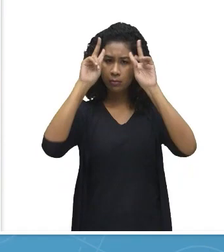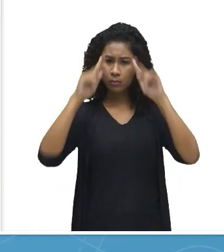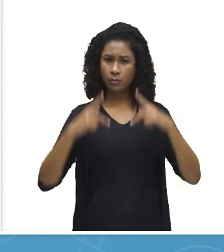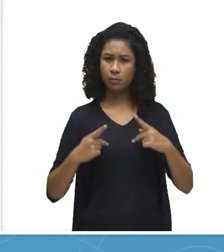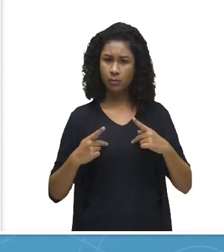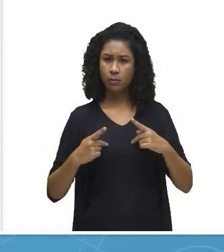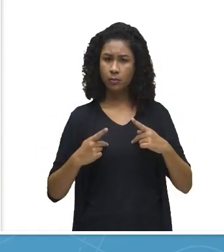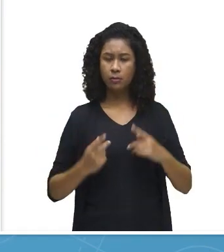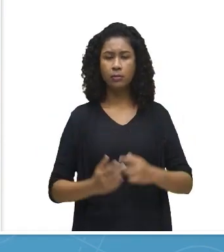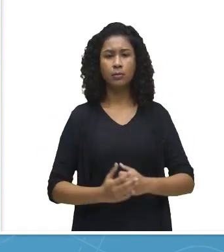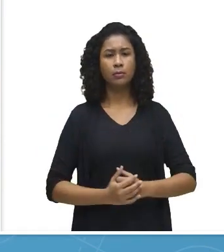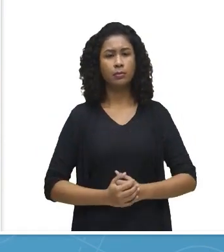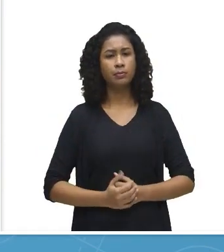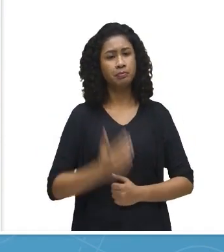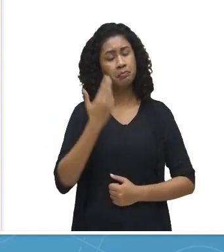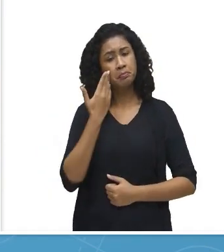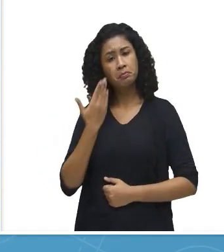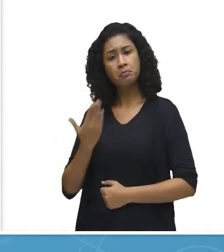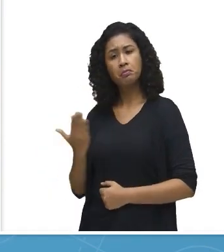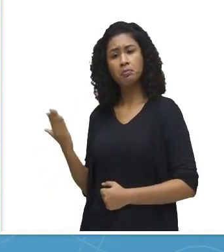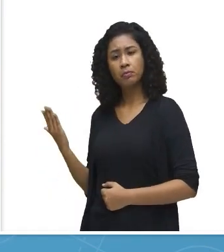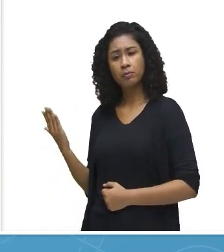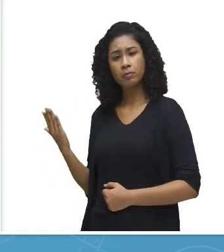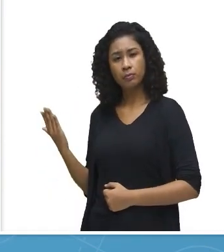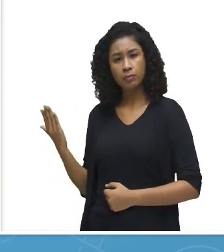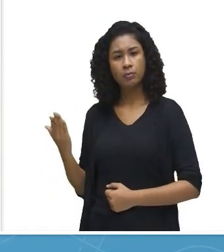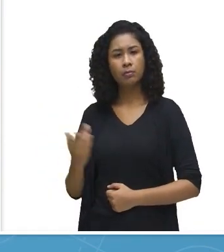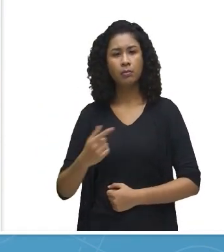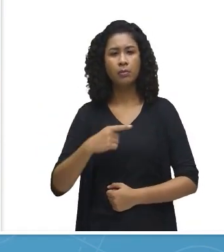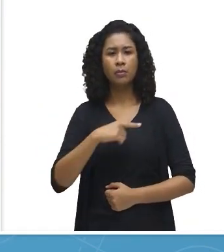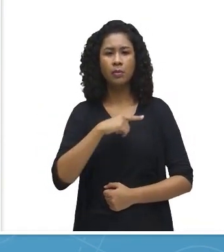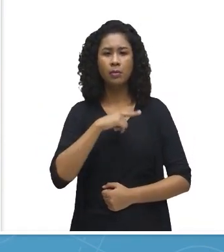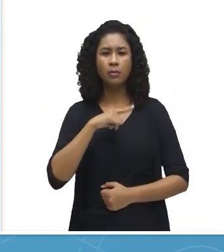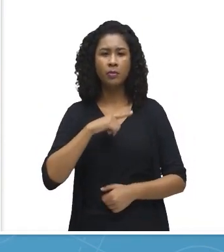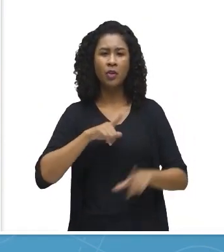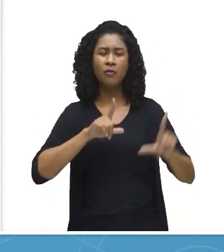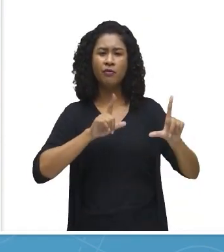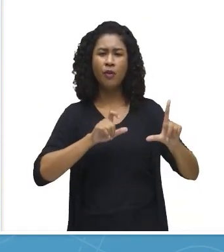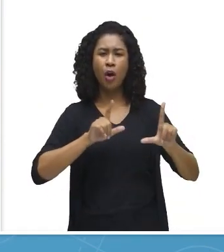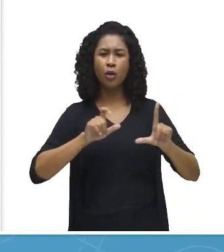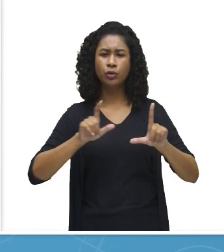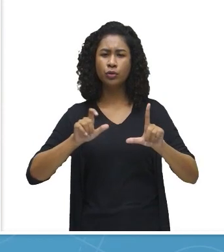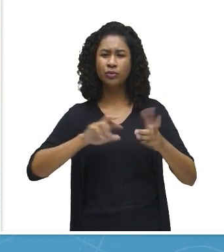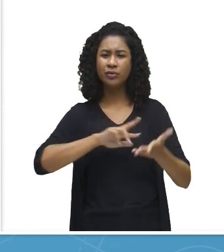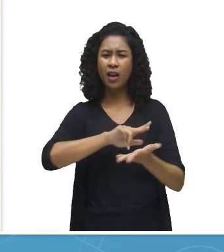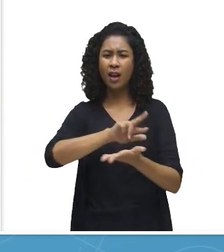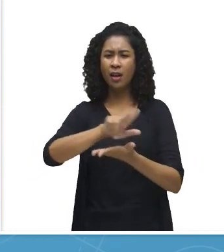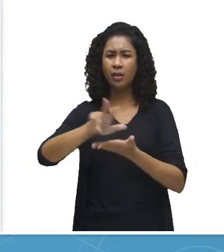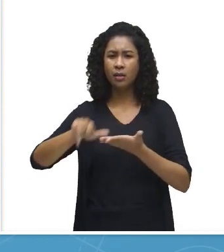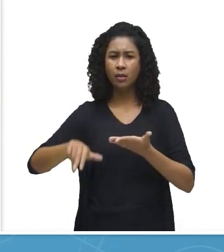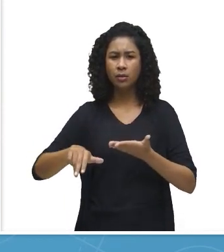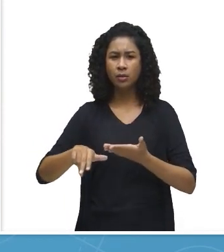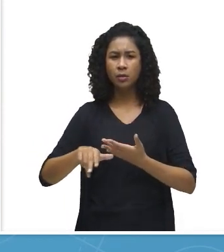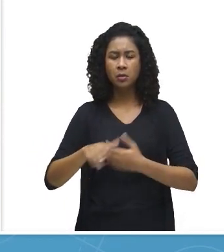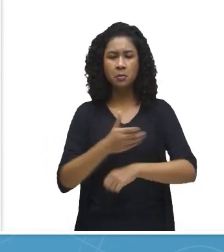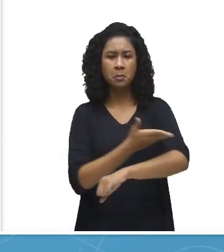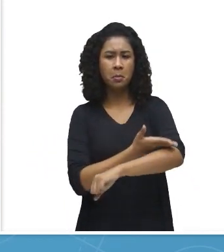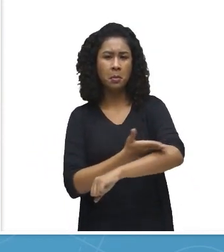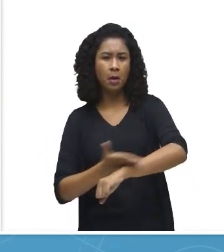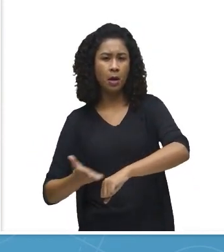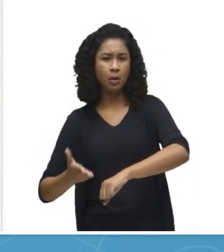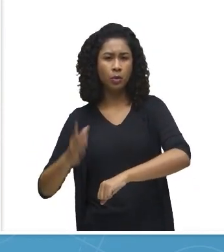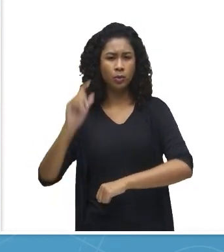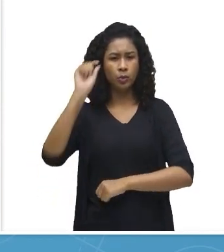Bem, aqui ao lado, você está vendo aqui vários rostos, né? Negros, brancos,